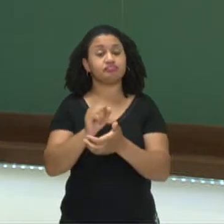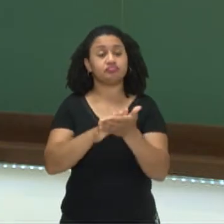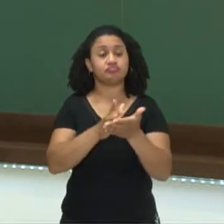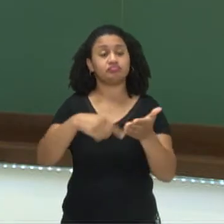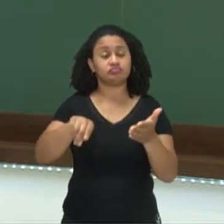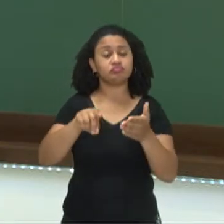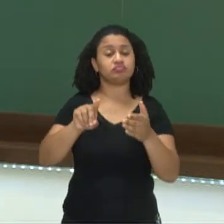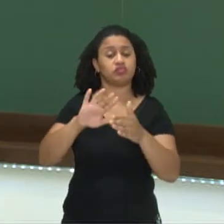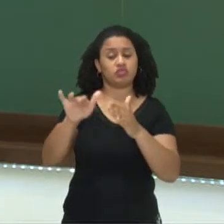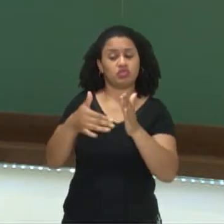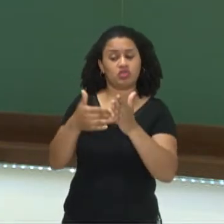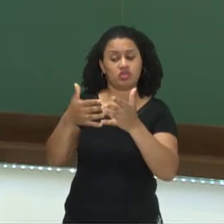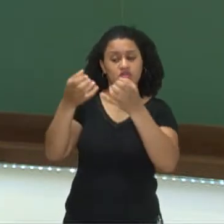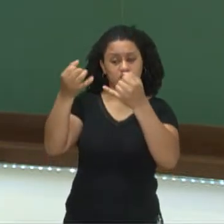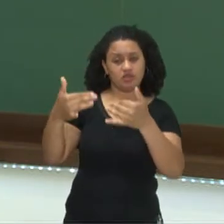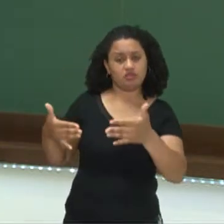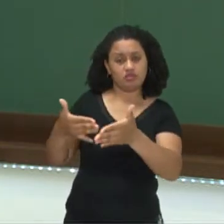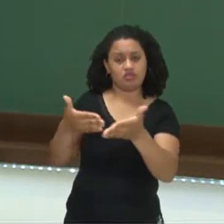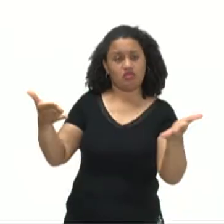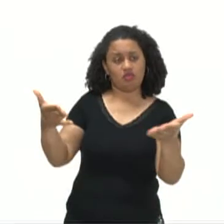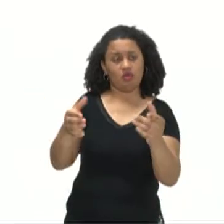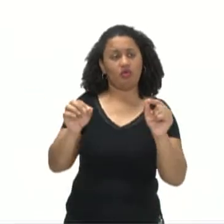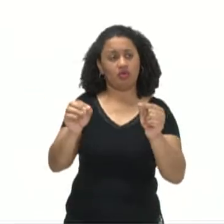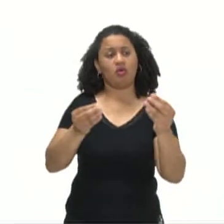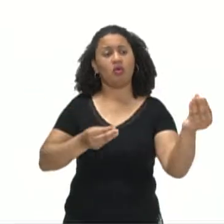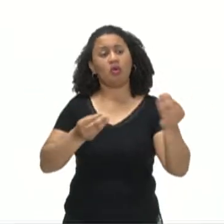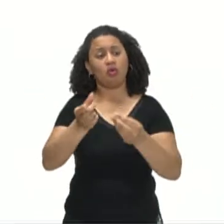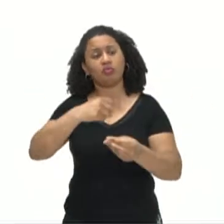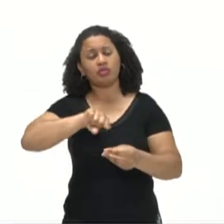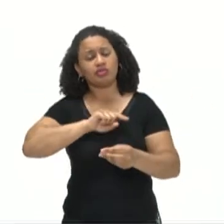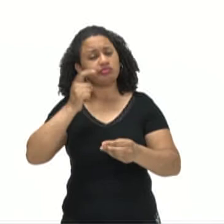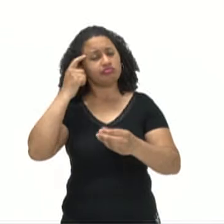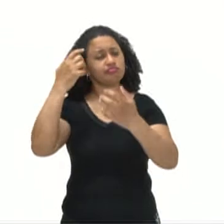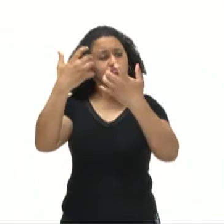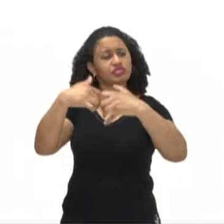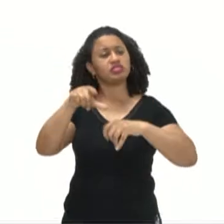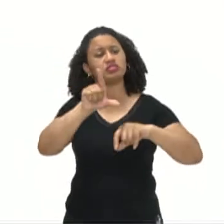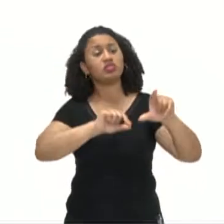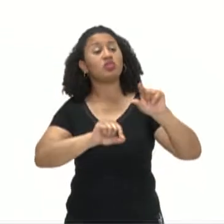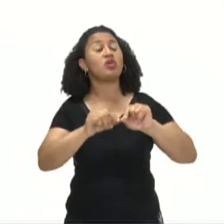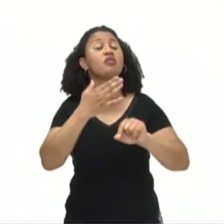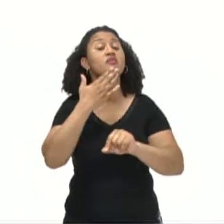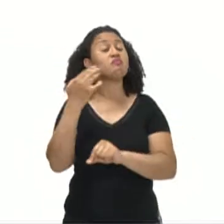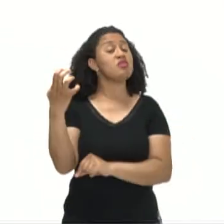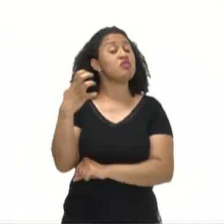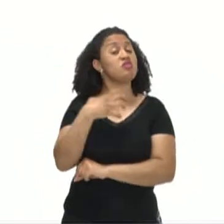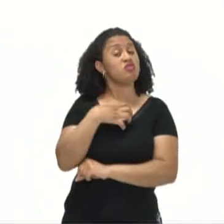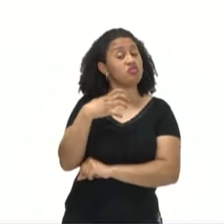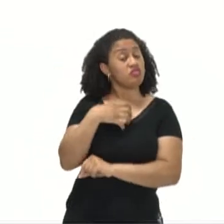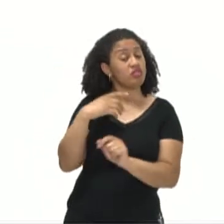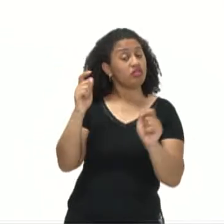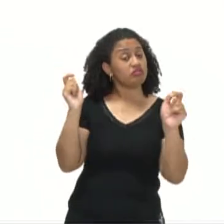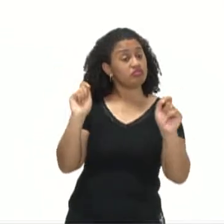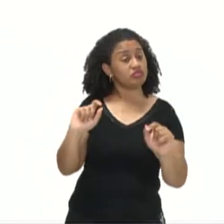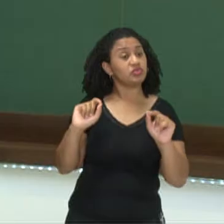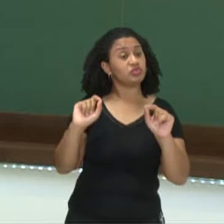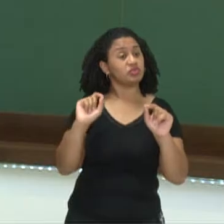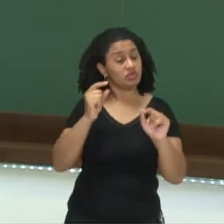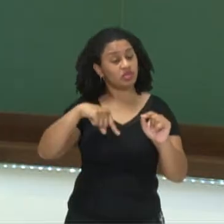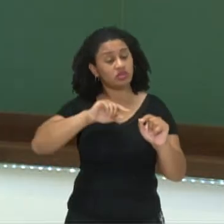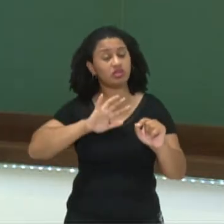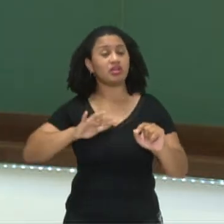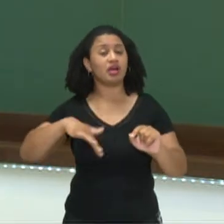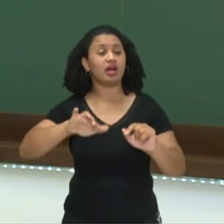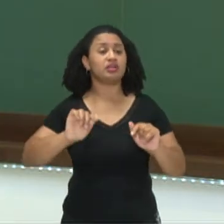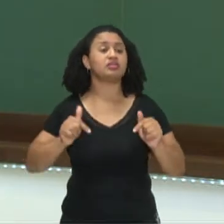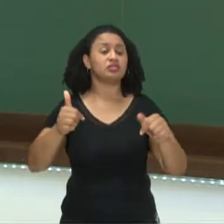nós estudamos, conversamos até aqui, como podemos pensar em escolher da melhor maneira possível nossa área